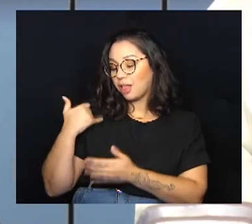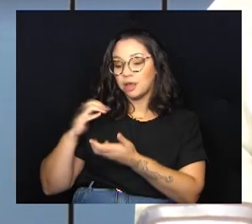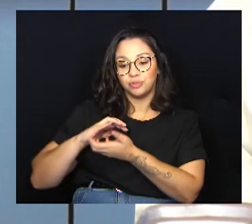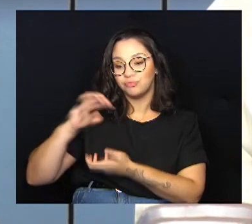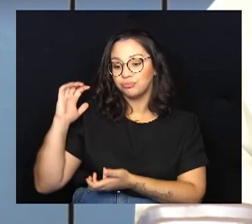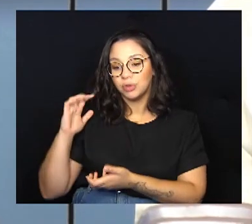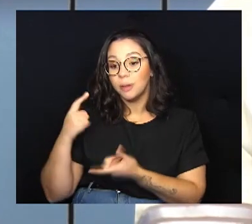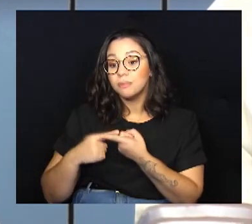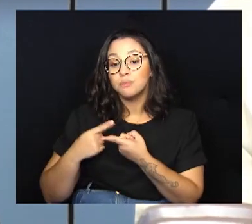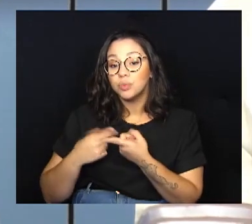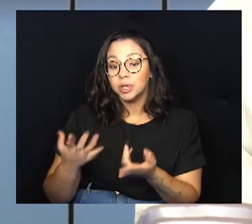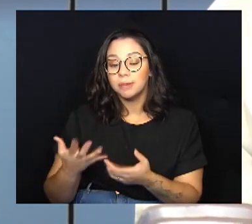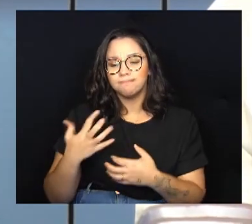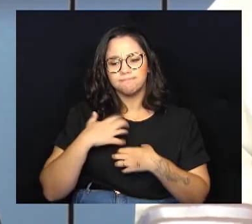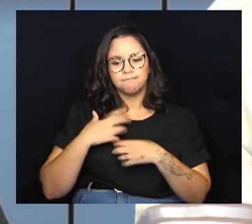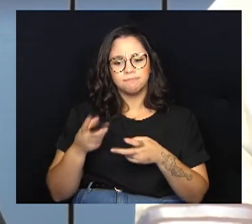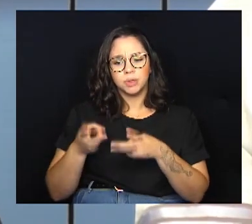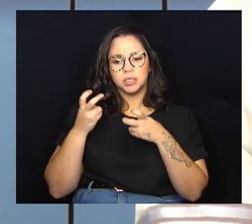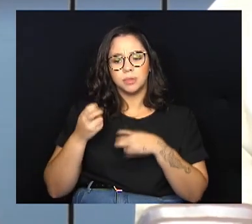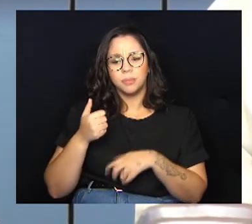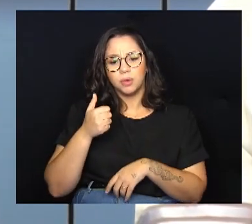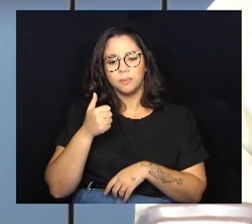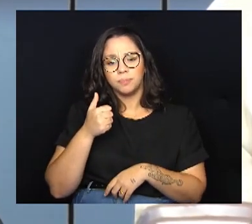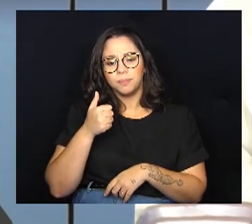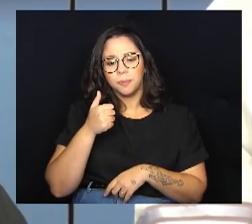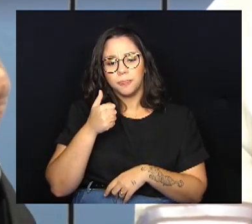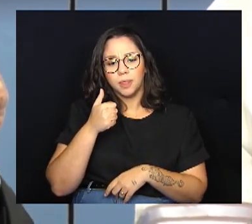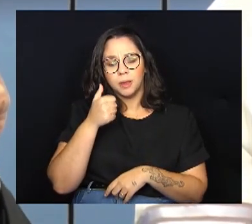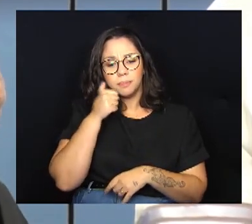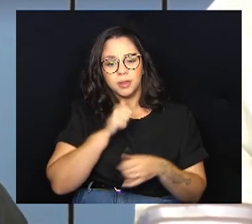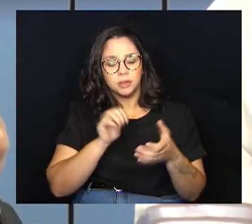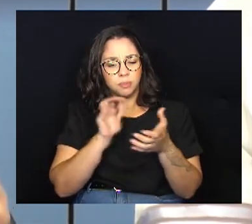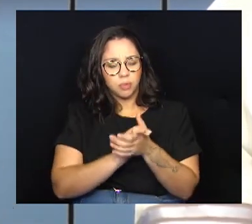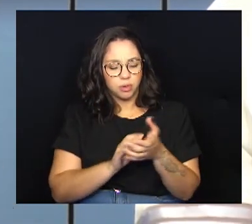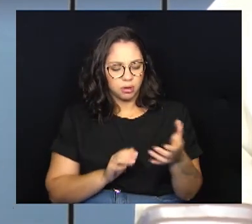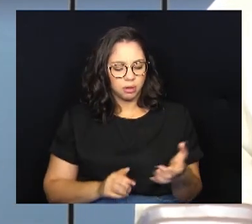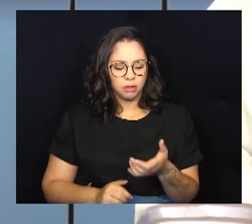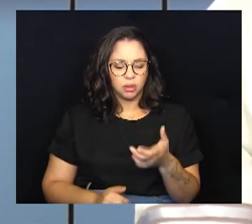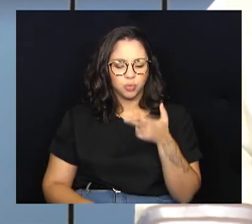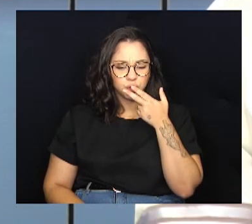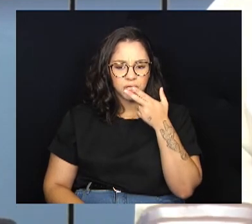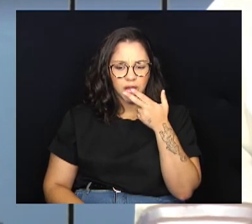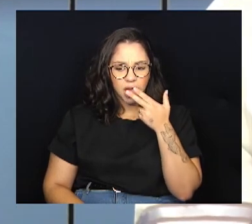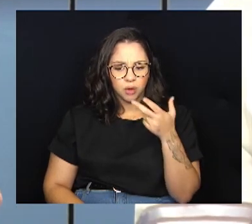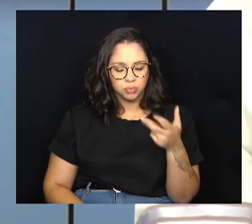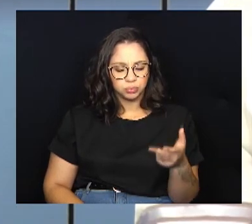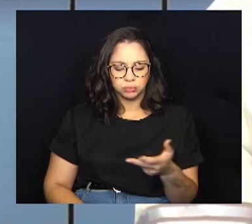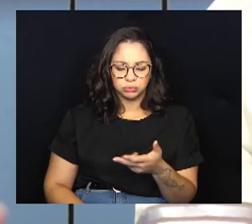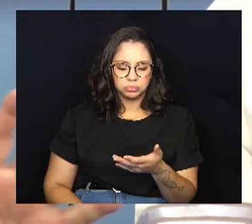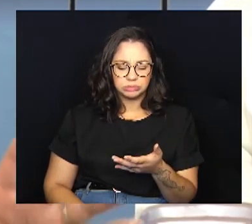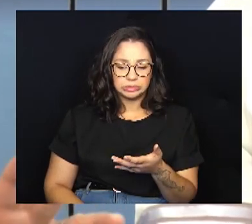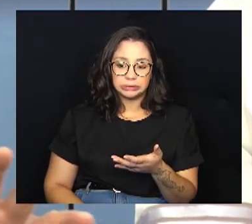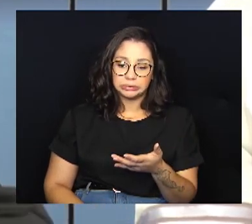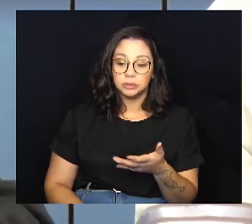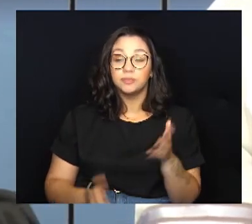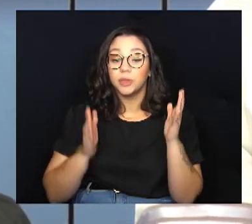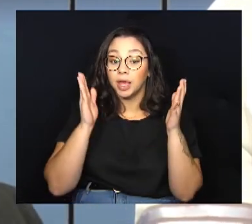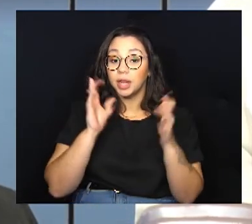pouquinho mais de forma a descartar e acreditando apenas nos CAPs AD como se isso fosse a